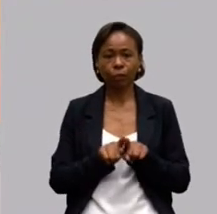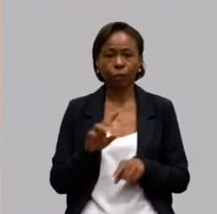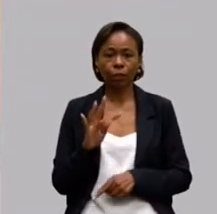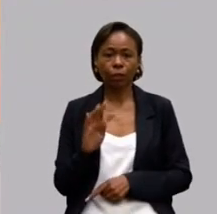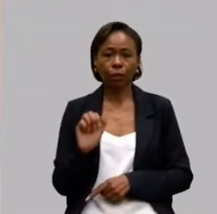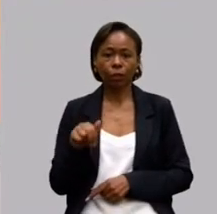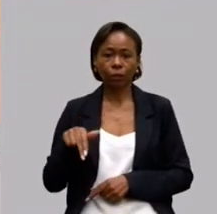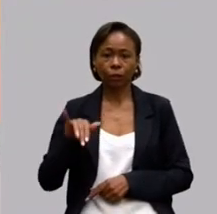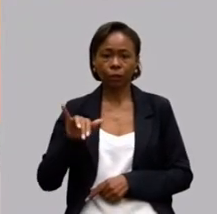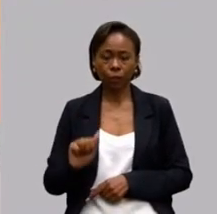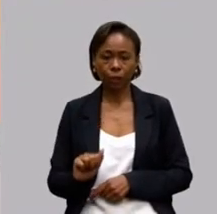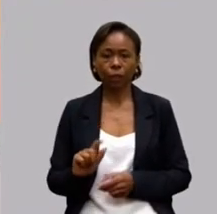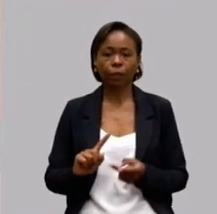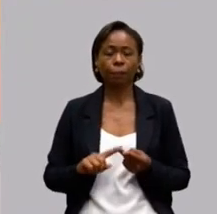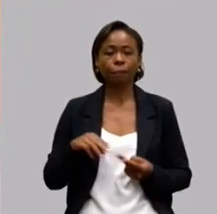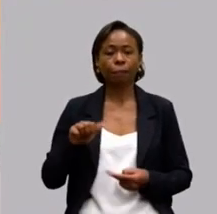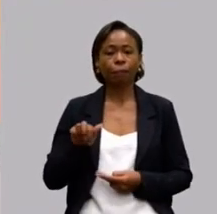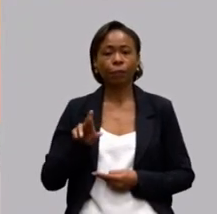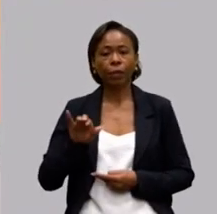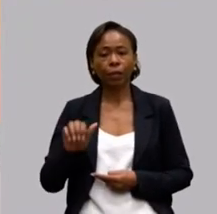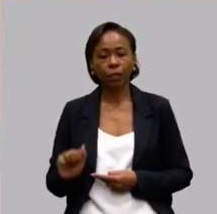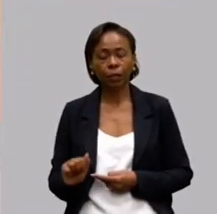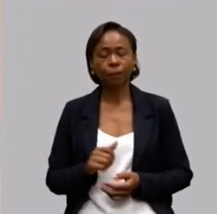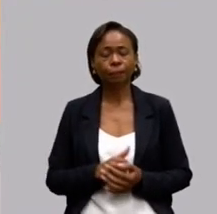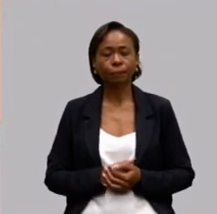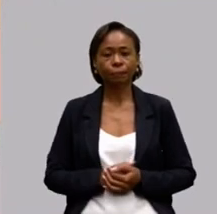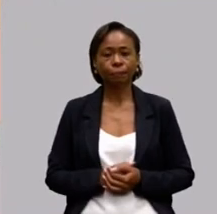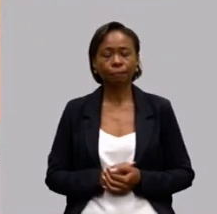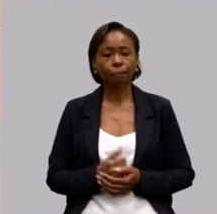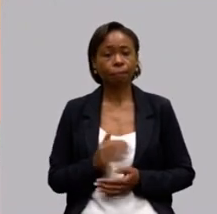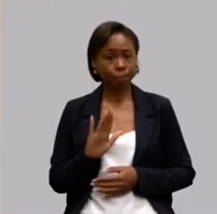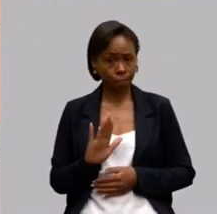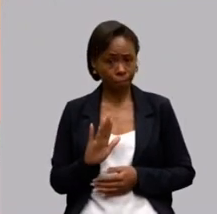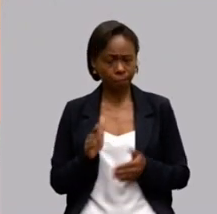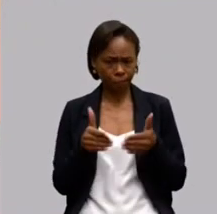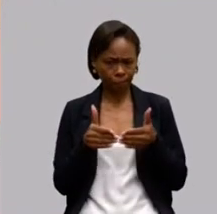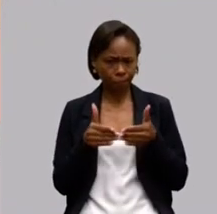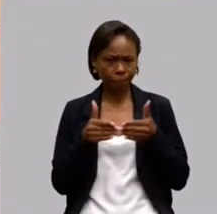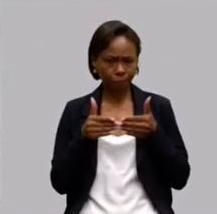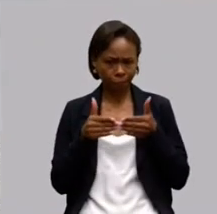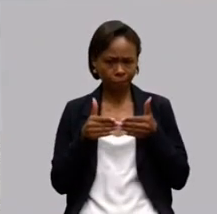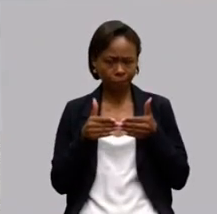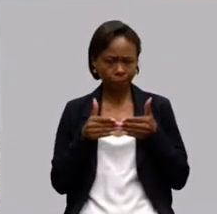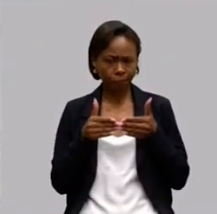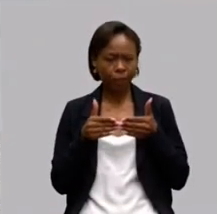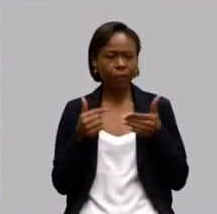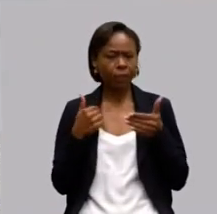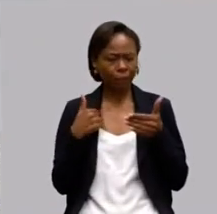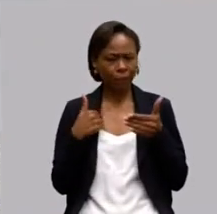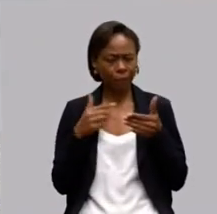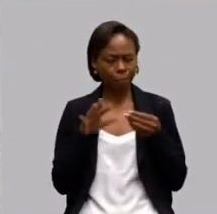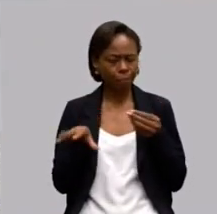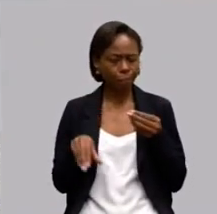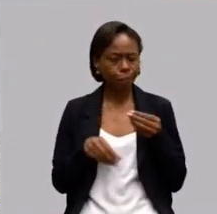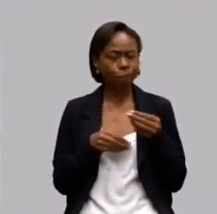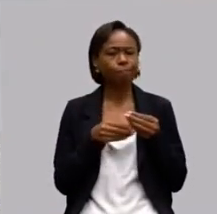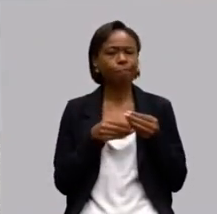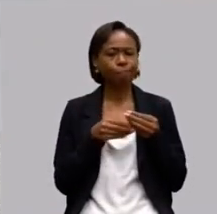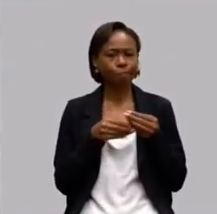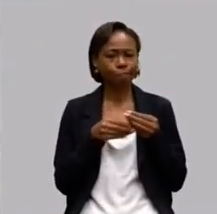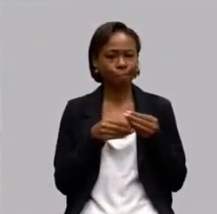Maria Lúcia Fatorelli. Eu quero pedir licença para somar minha voz à